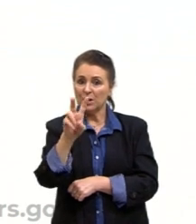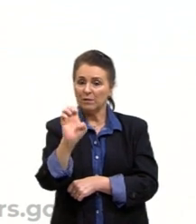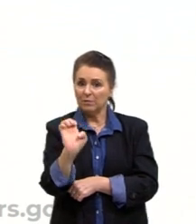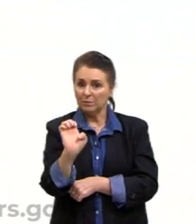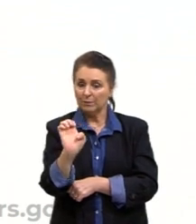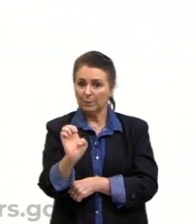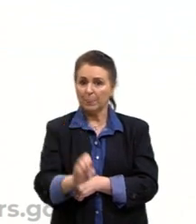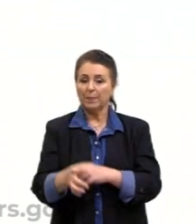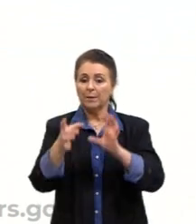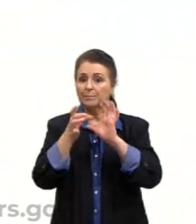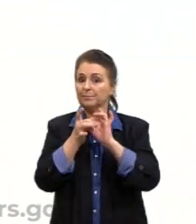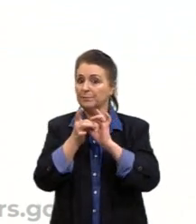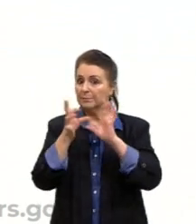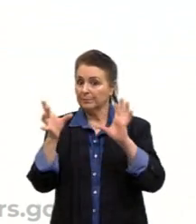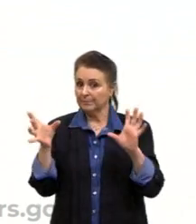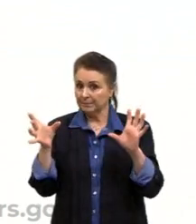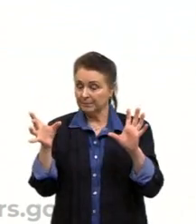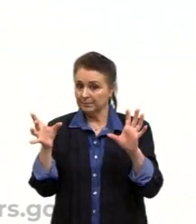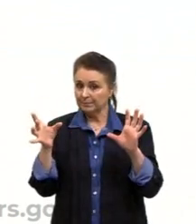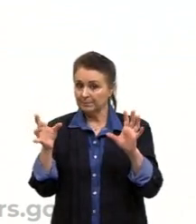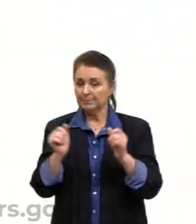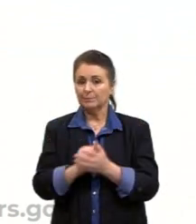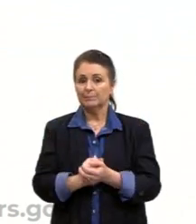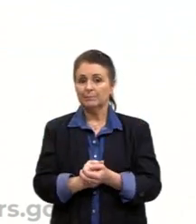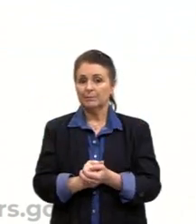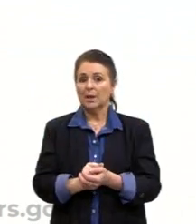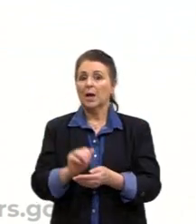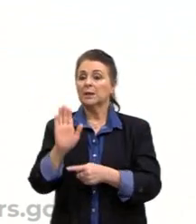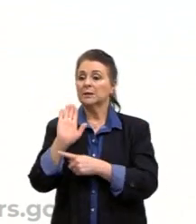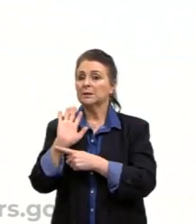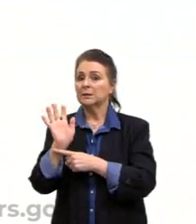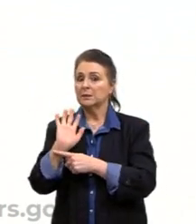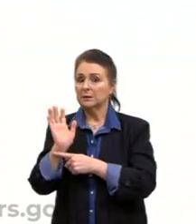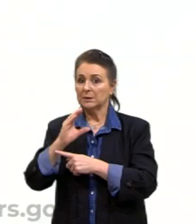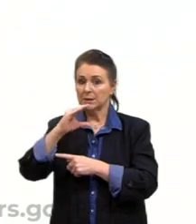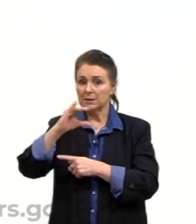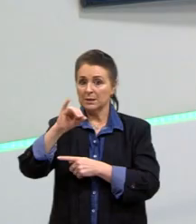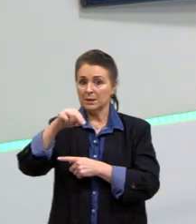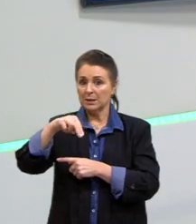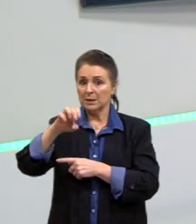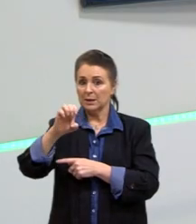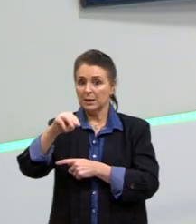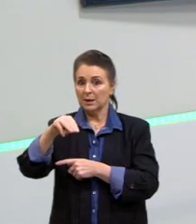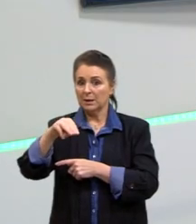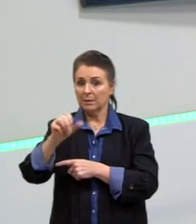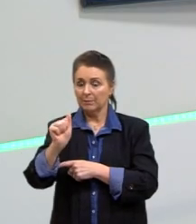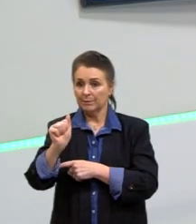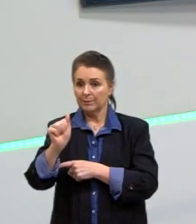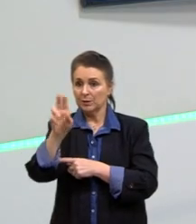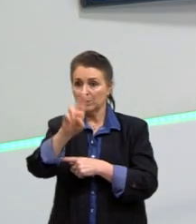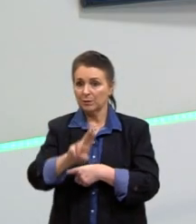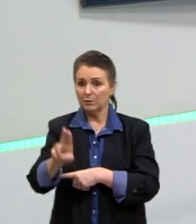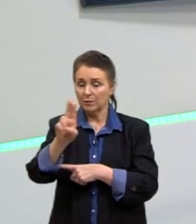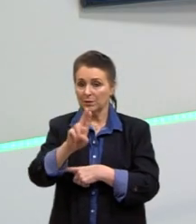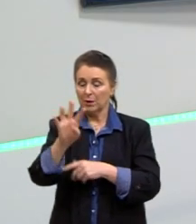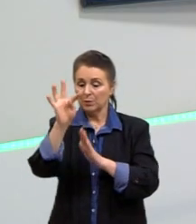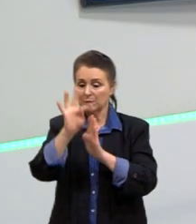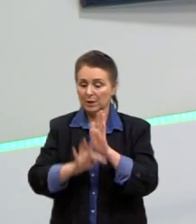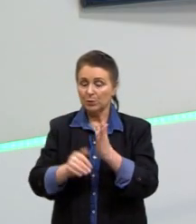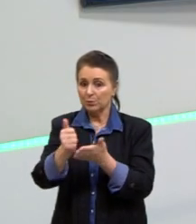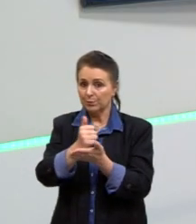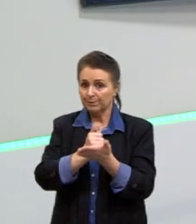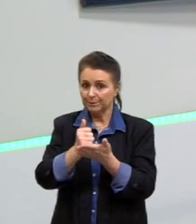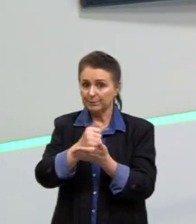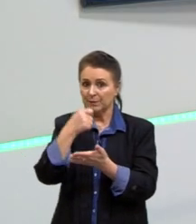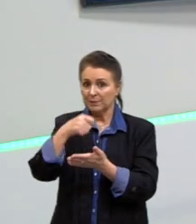Seriam democratização e cinema. Tá? Se a gente for usar os textos de base, a gente tem que